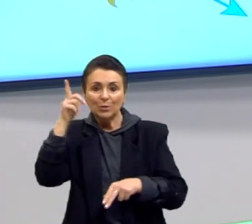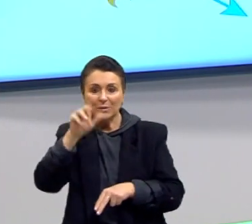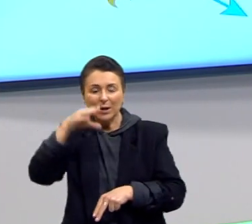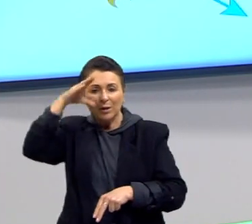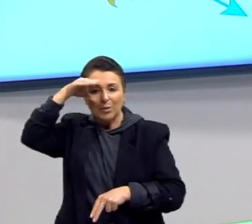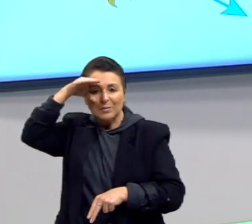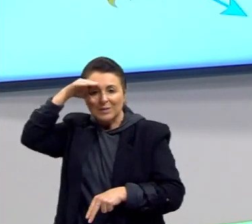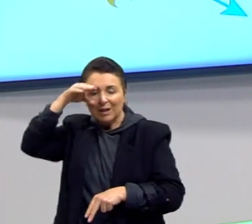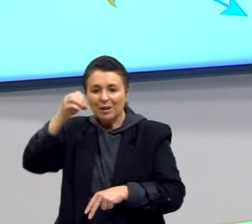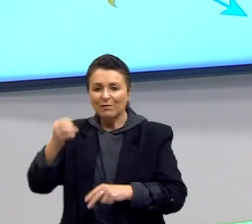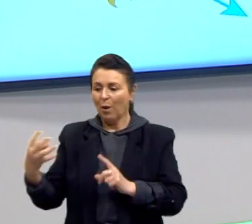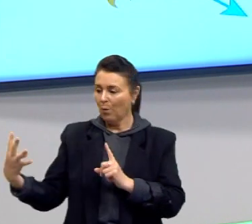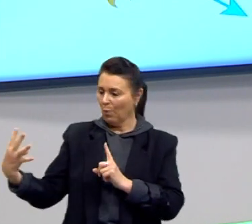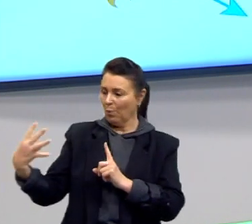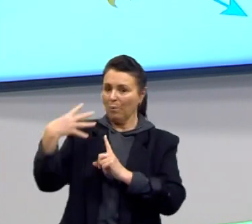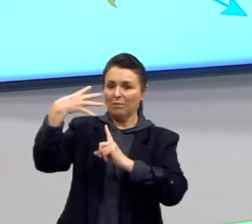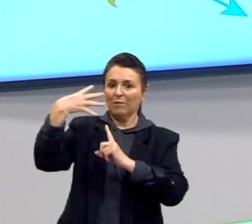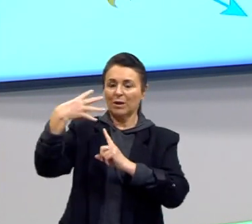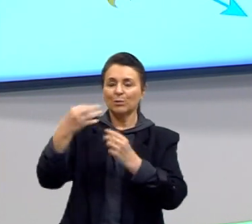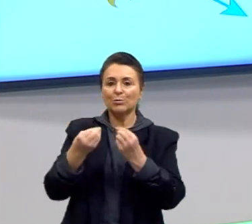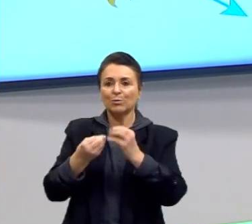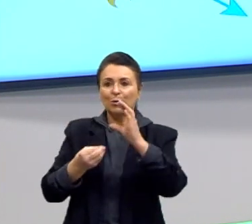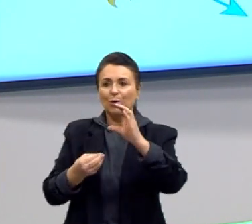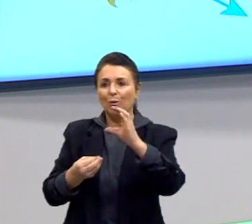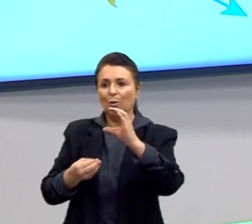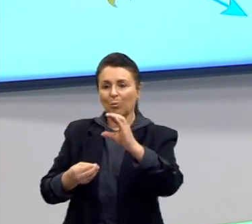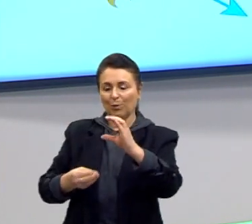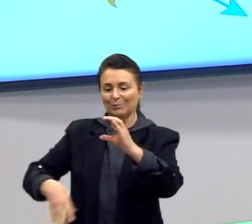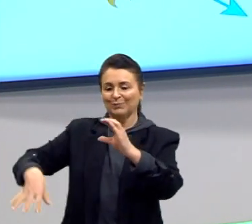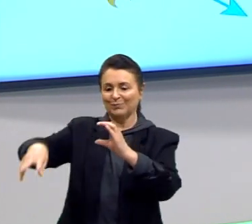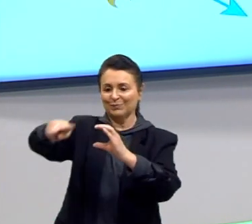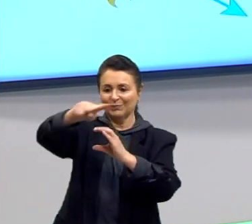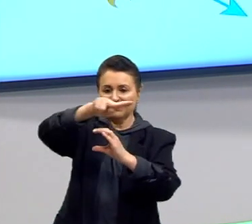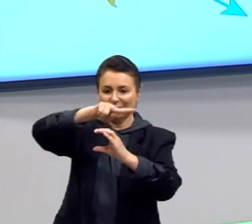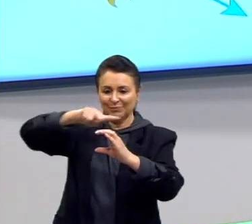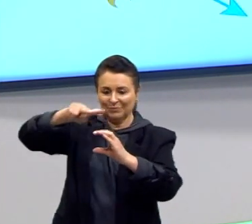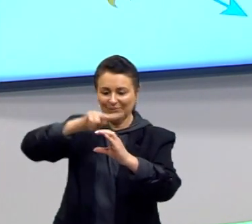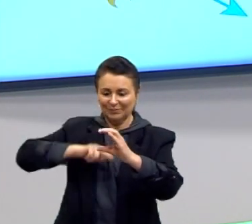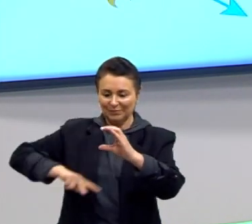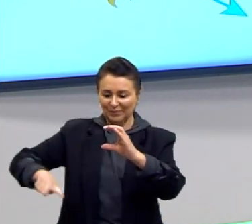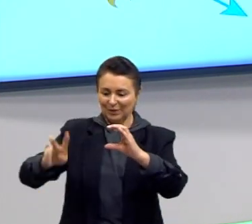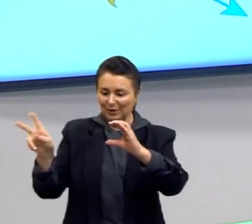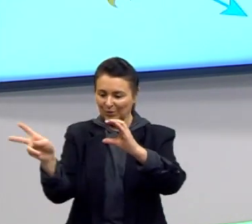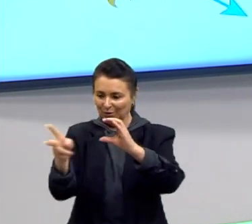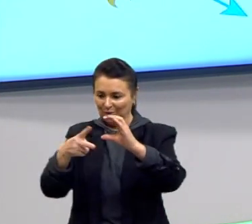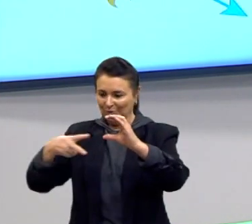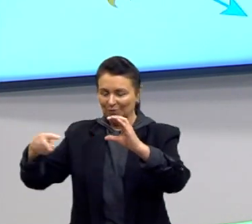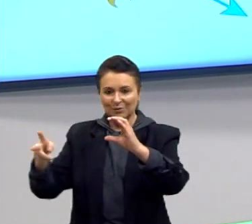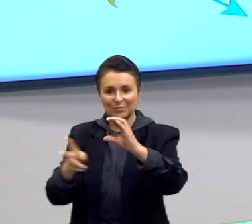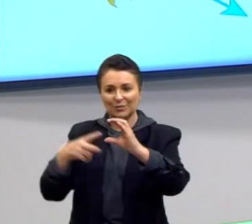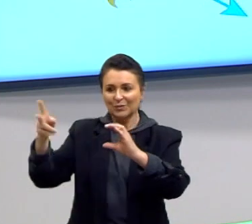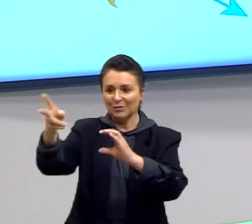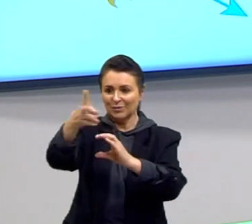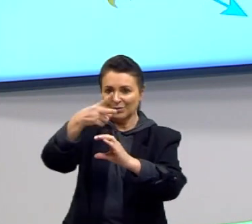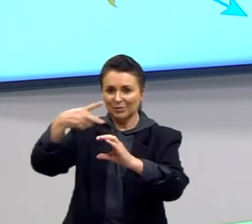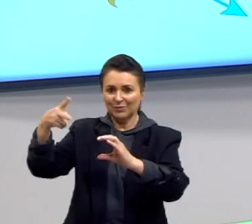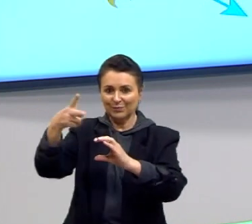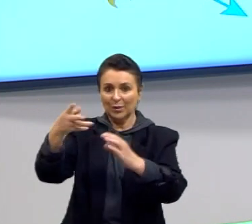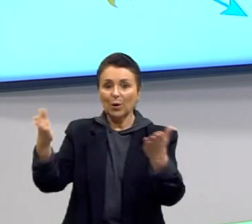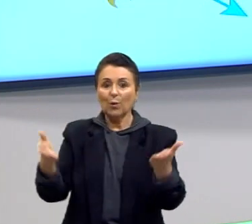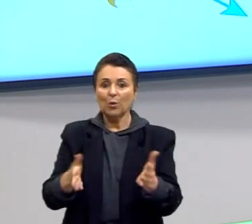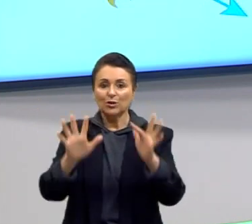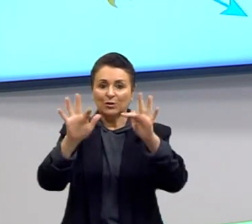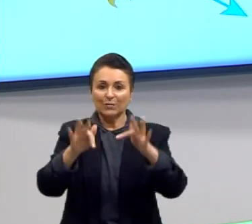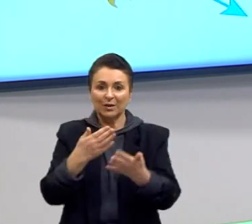consegue observar o efeito de quando se passa pelo pelo campo magnético certo pessoal então por hoje a gente